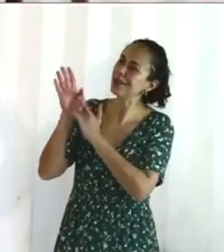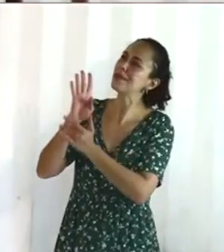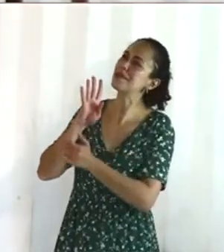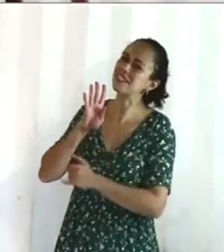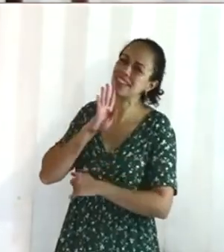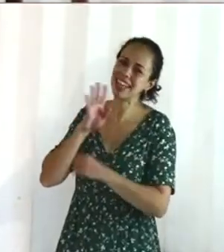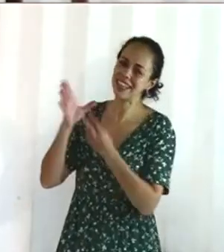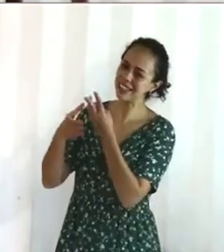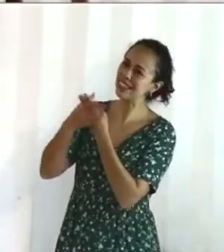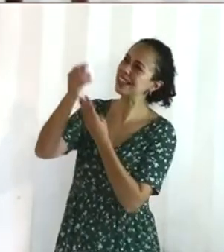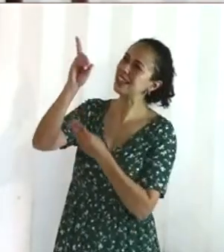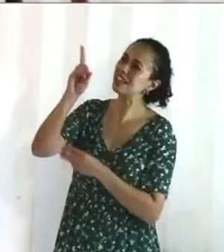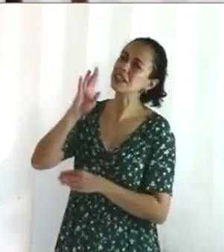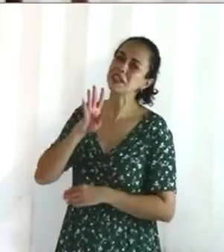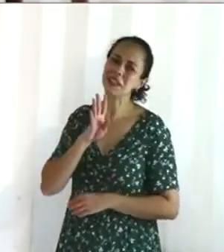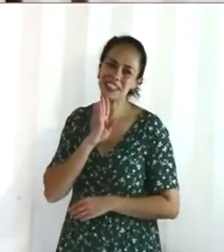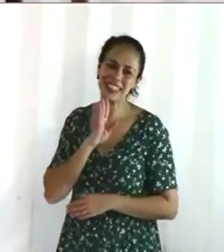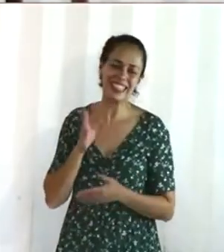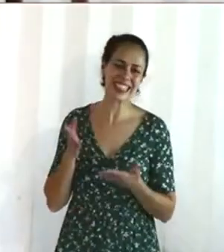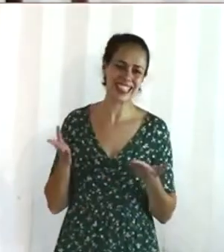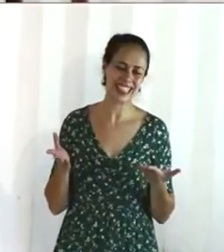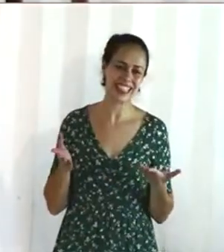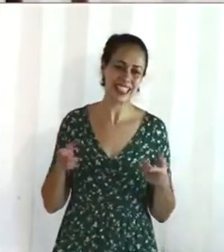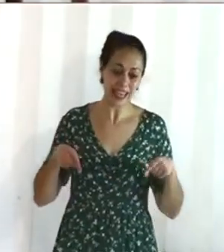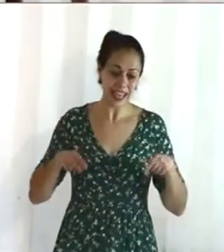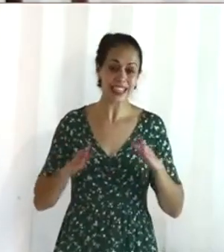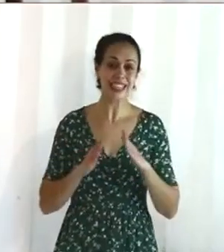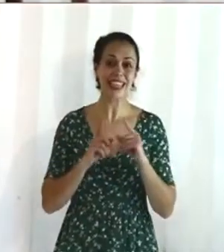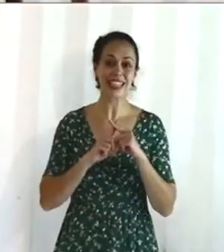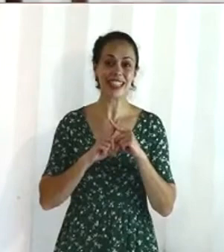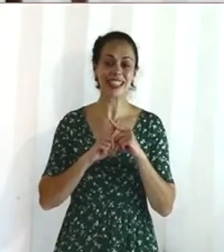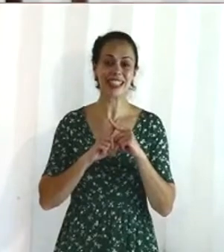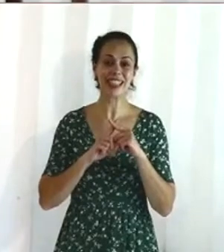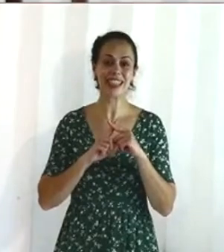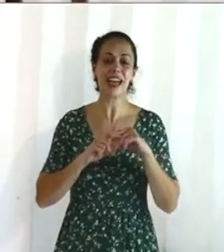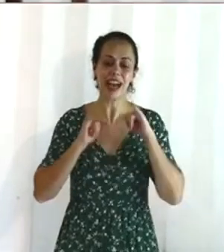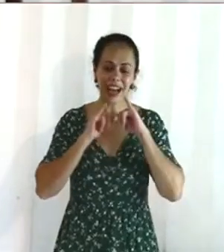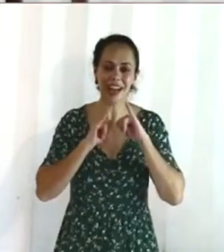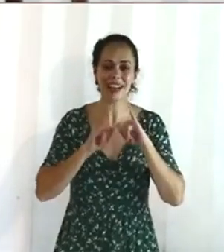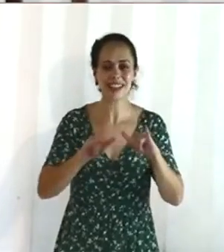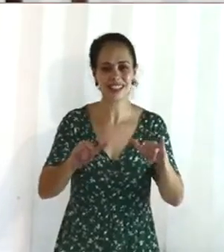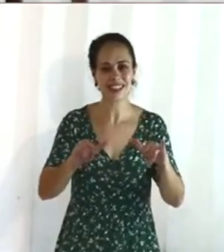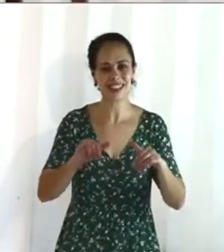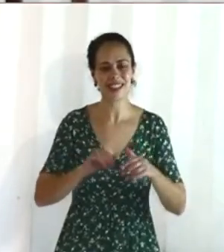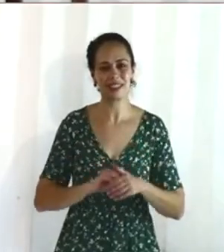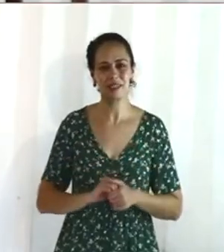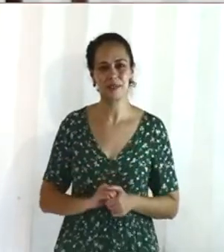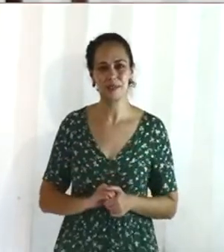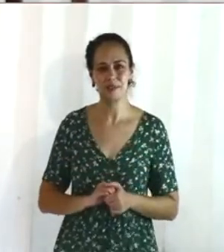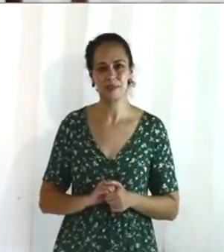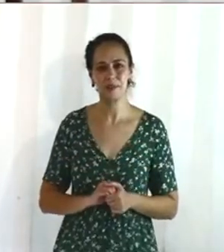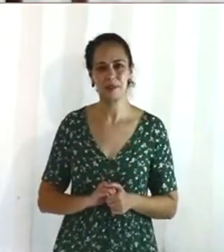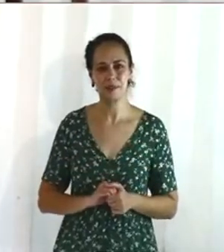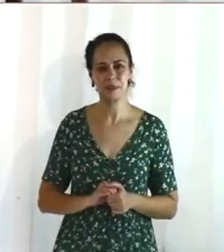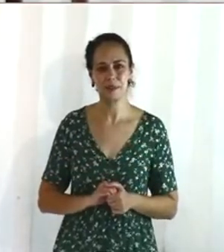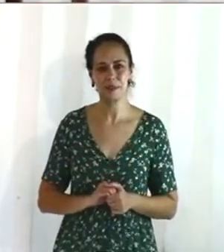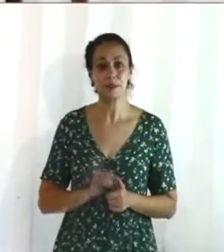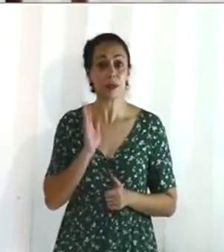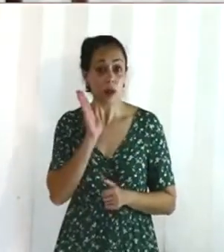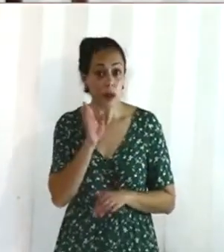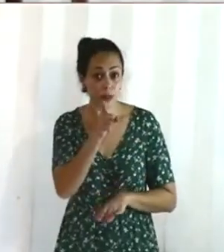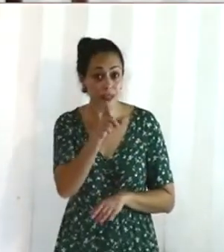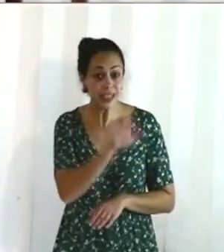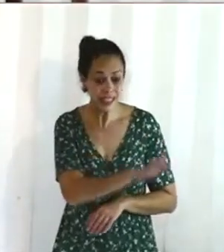comungar com uma igreja comprada e redimida com o sangue dele. Por isso, crianças, o